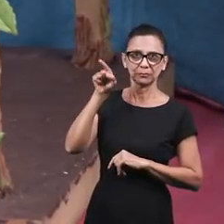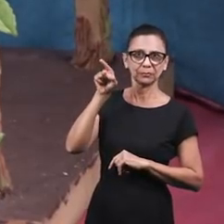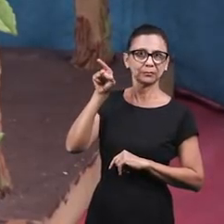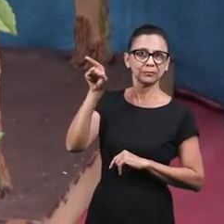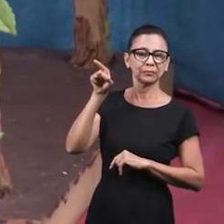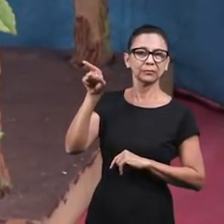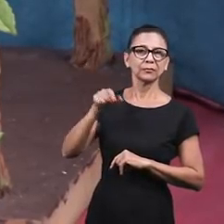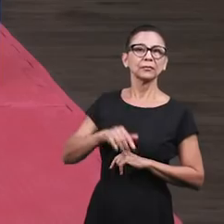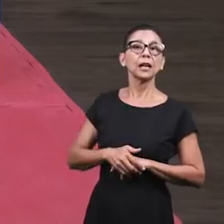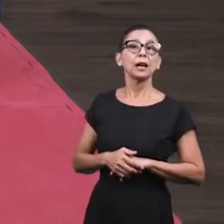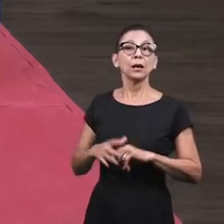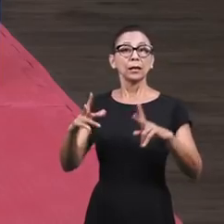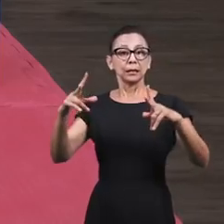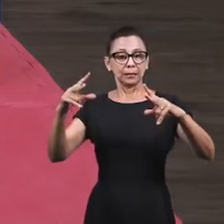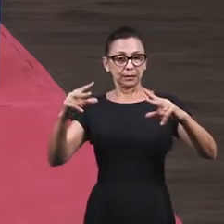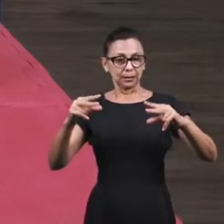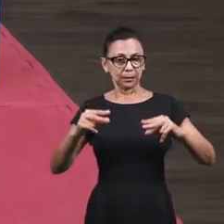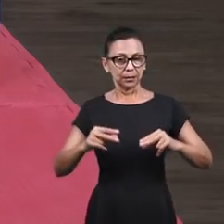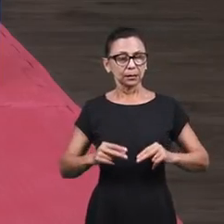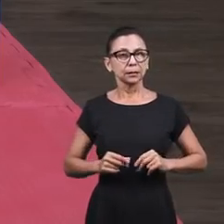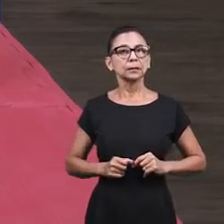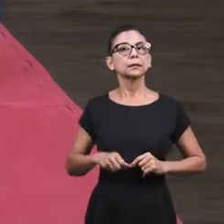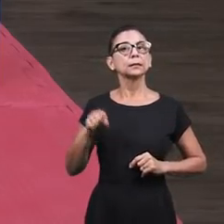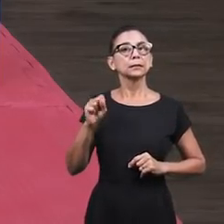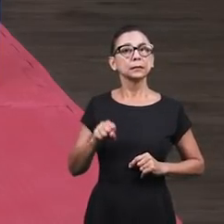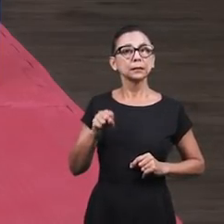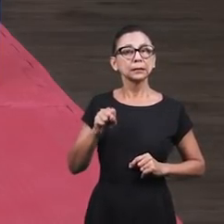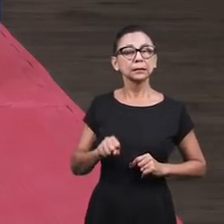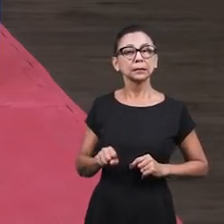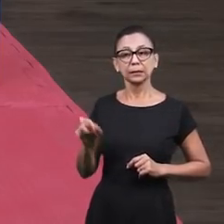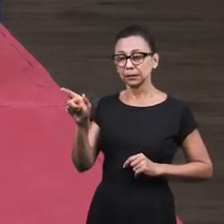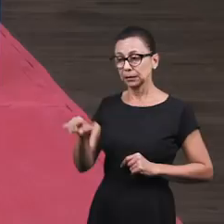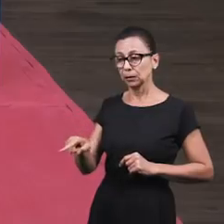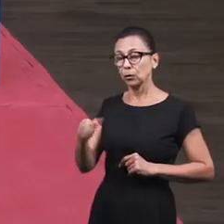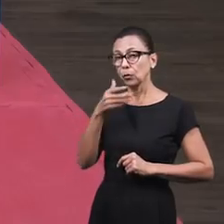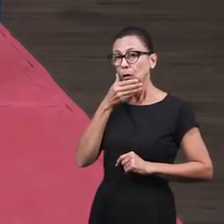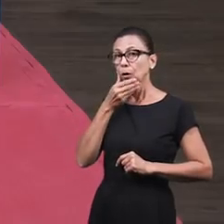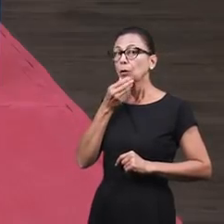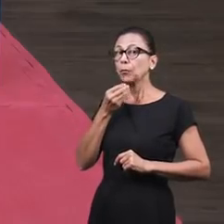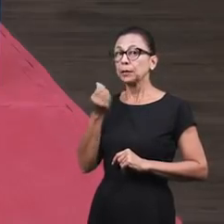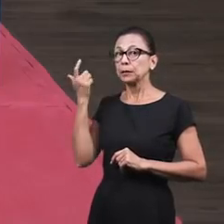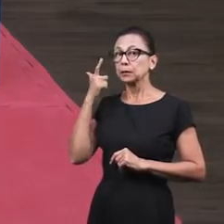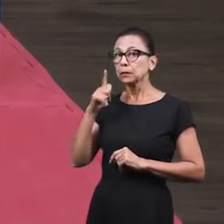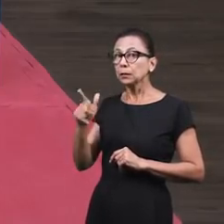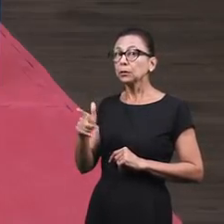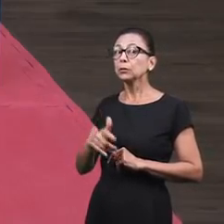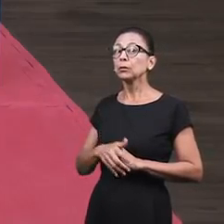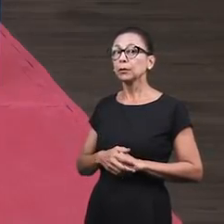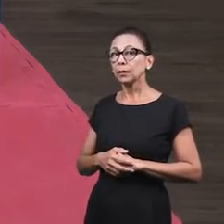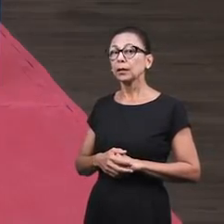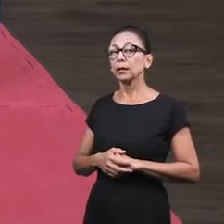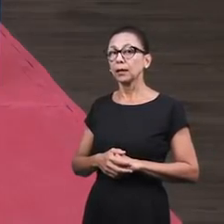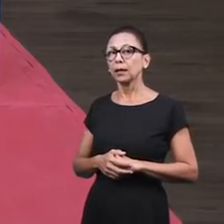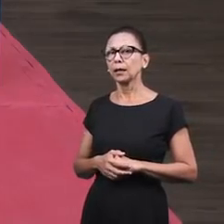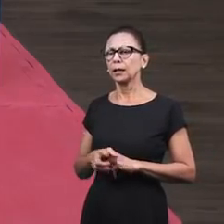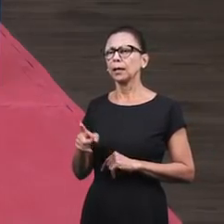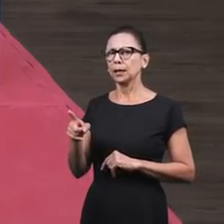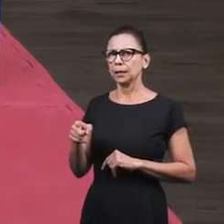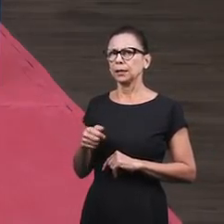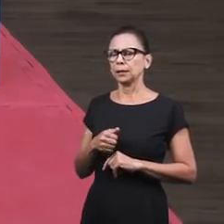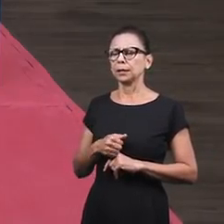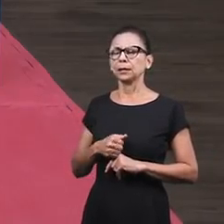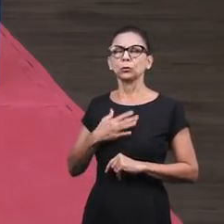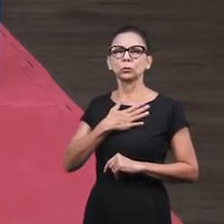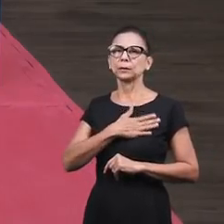vinha aqui ela é uma herança que Nabote recebeu de seus pais e na pote sabia